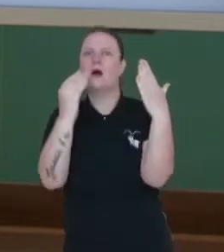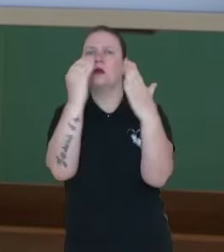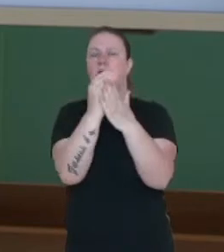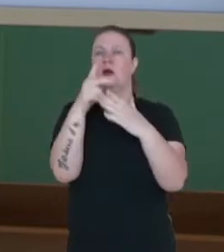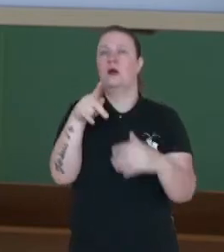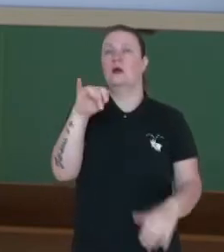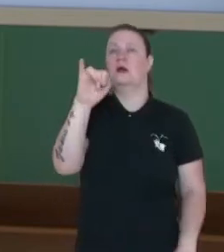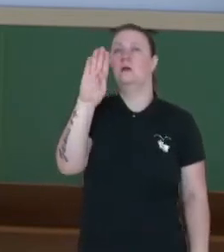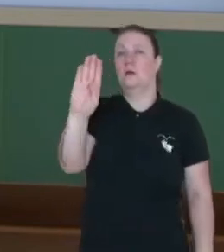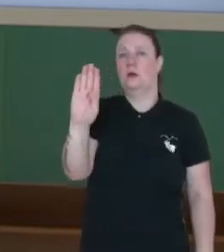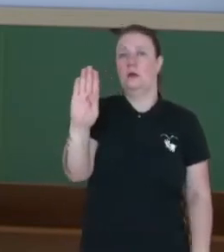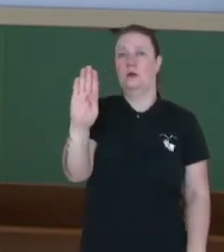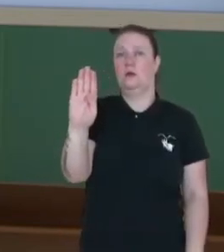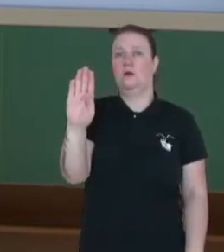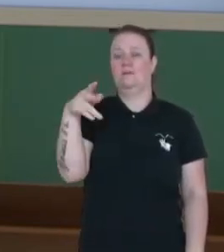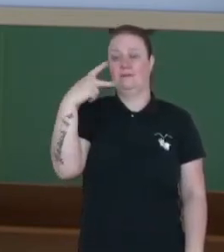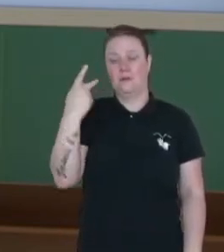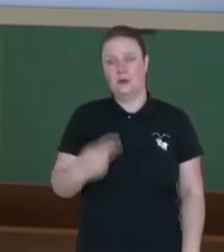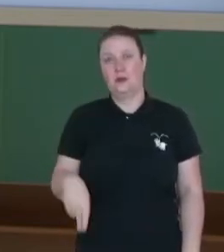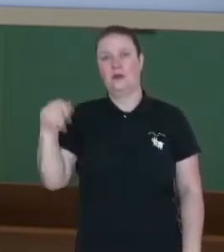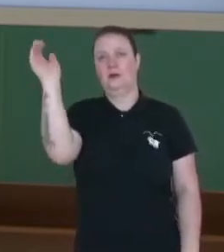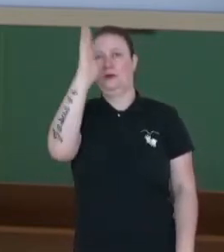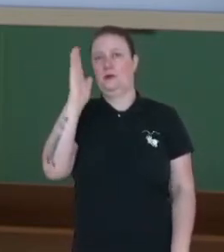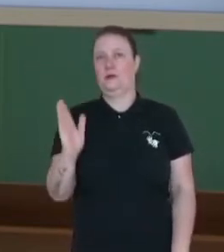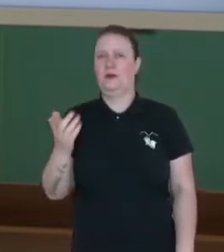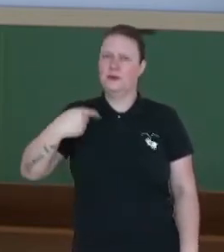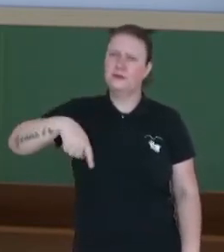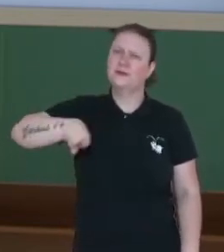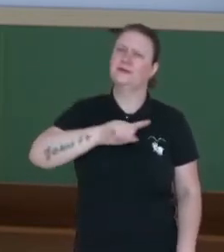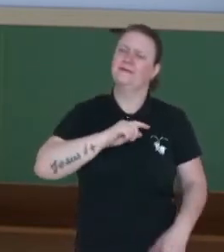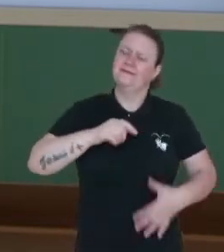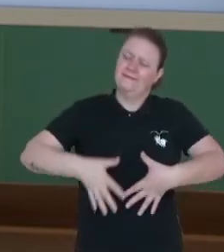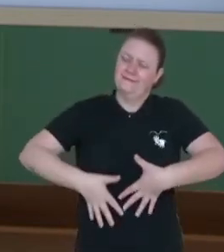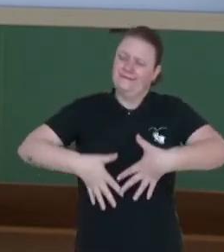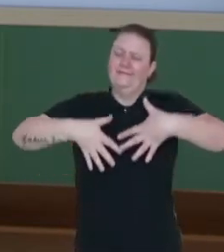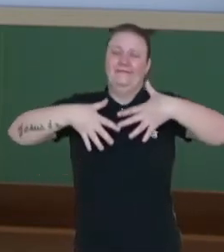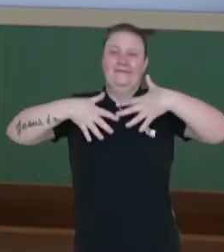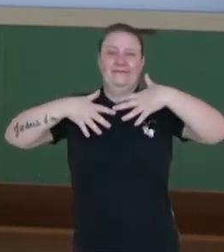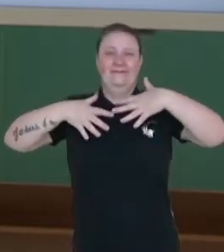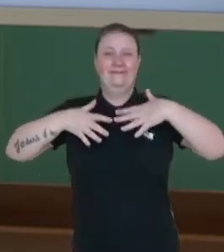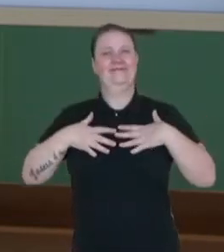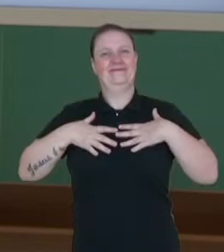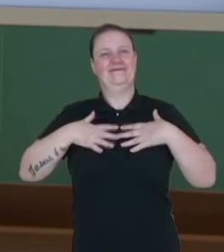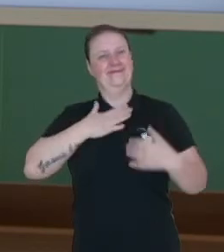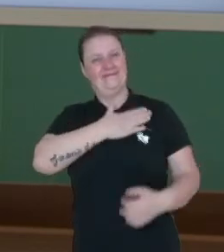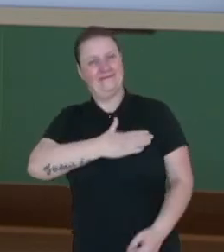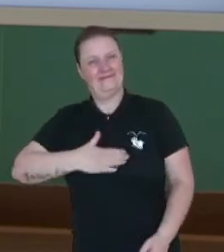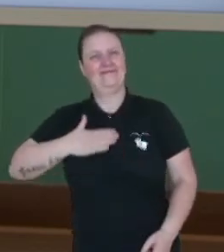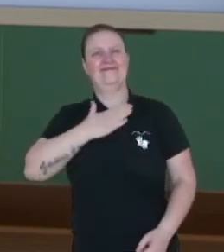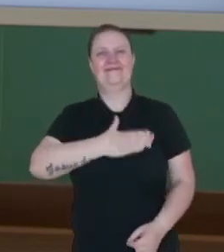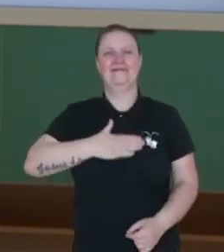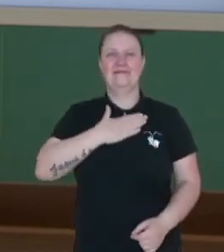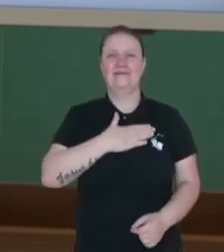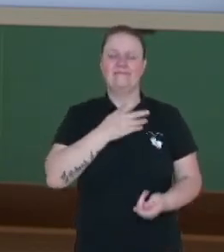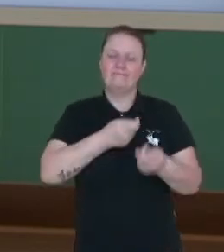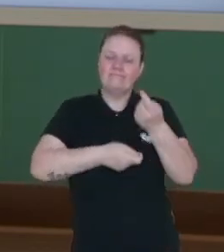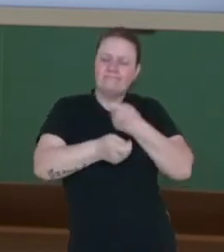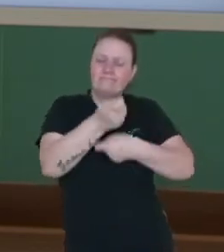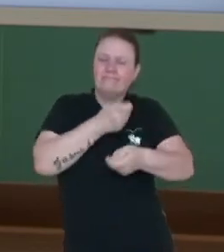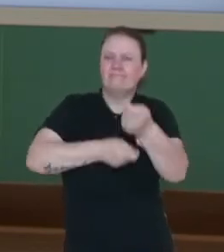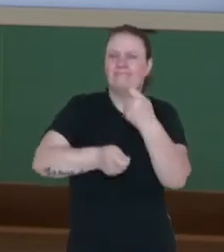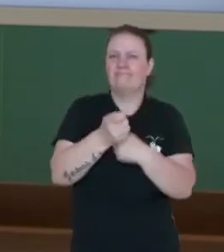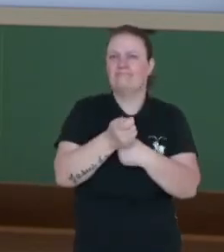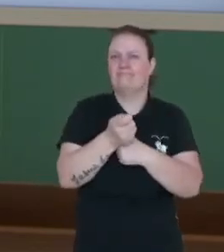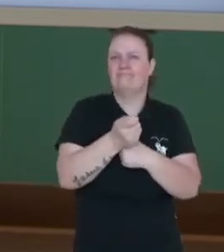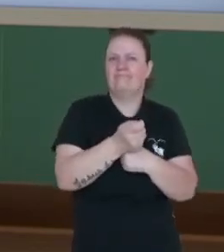Brasil. São dados que muito nos orgulham enquanto paranaenses, né? Ser aí a quinta maior economia, 11 milhões